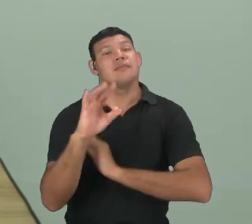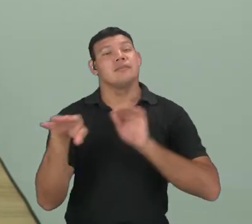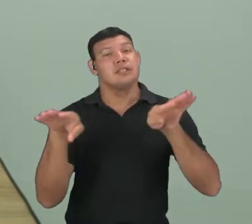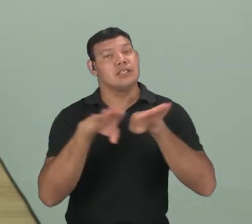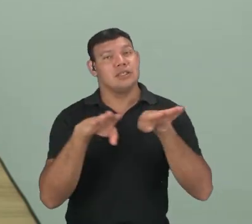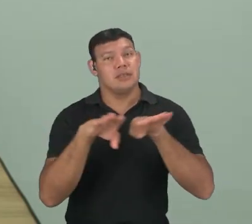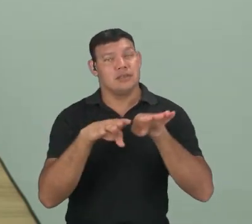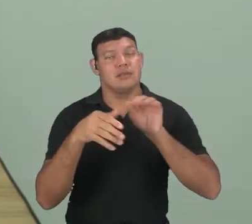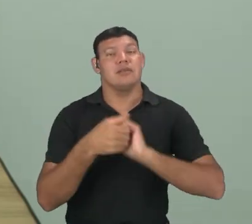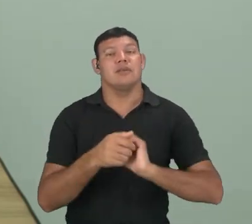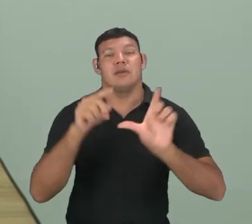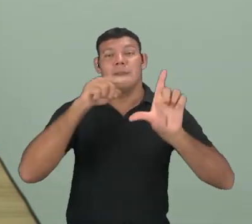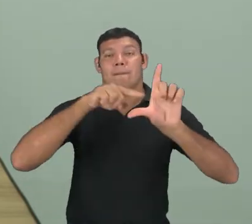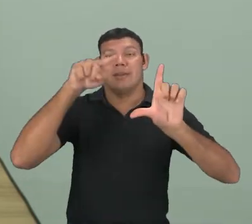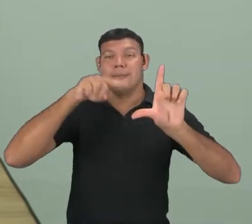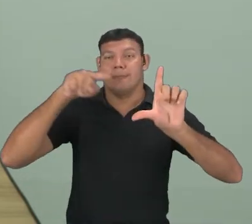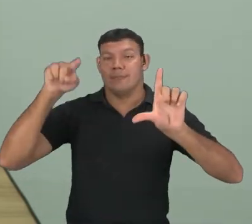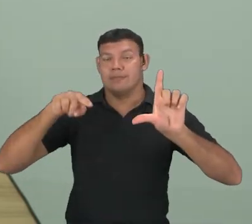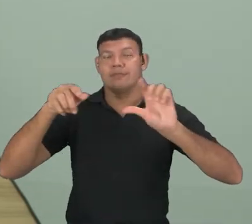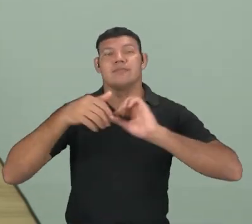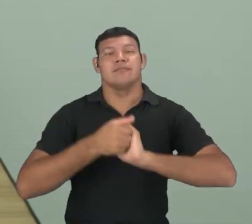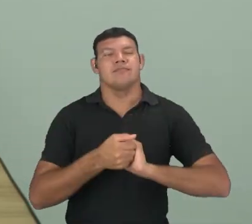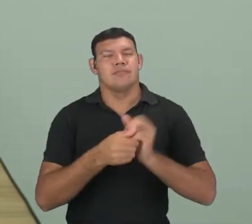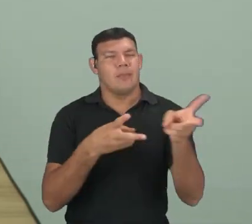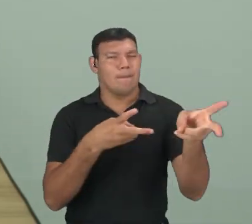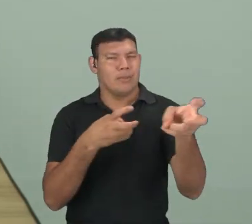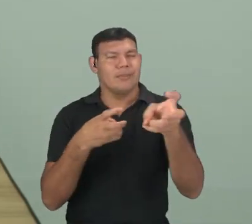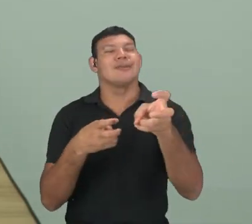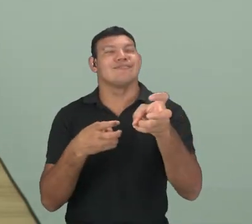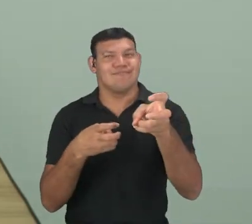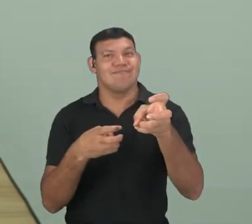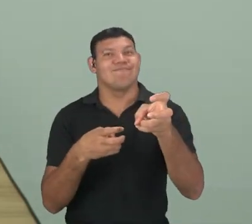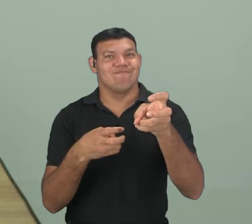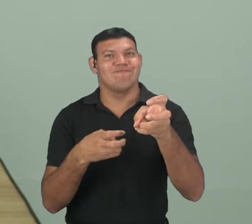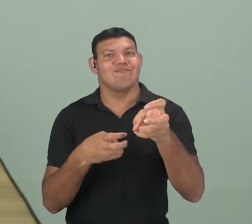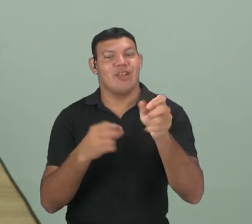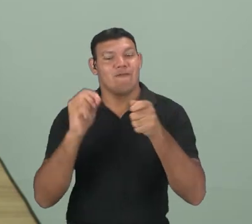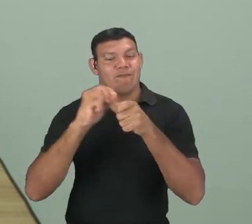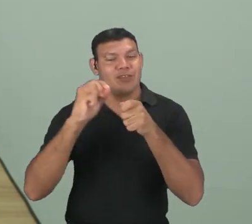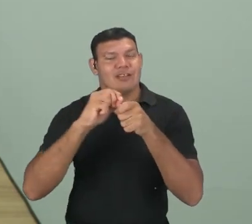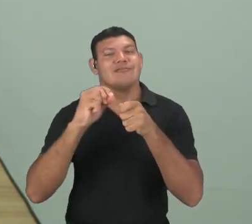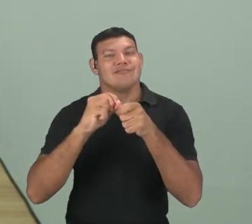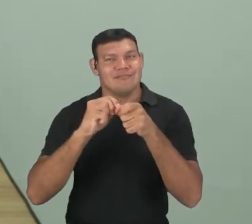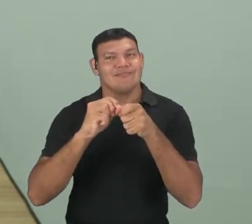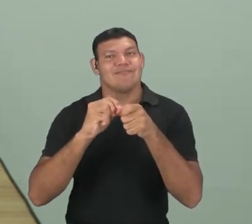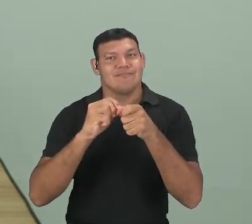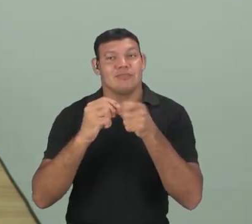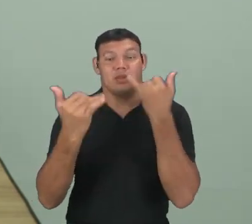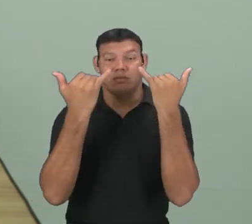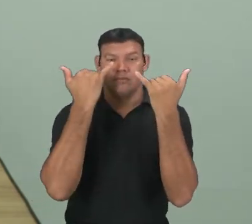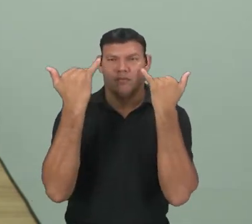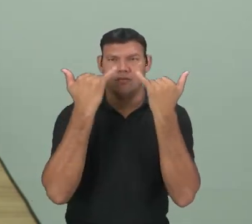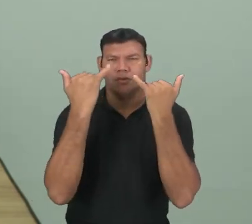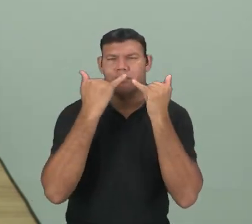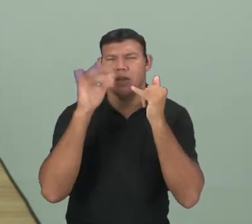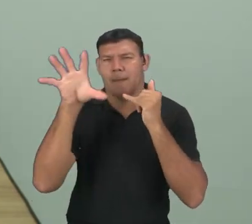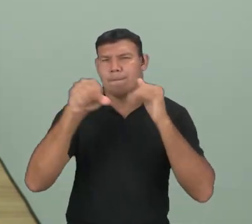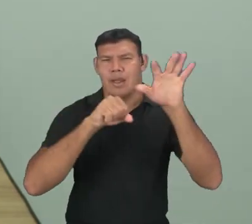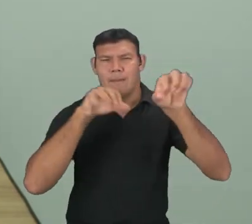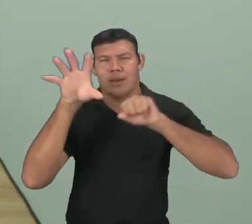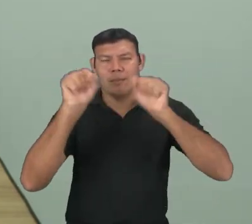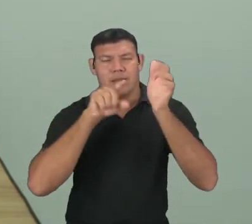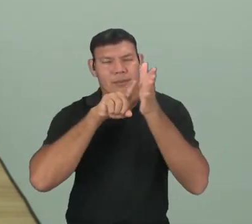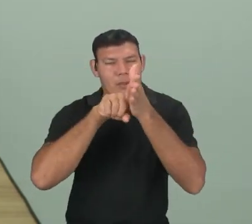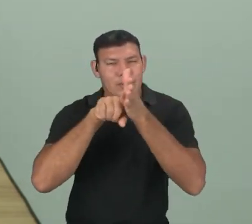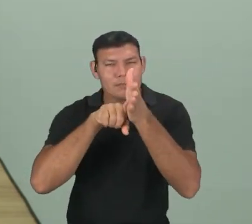percentual, e na forma aqui de gráfico, né? Perceberam como a gente pode montar através das